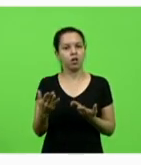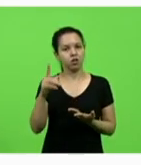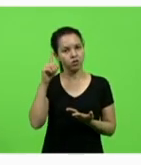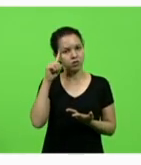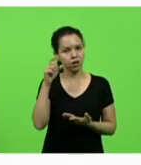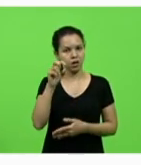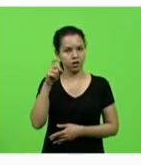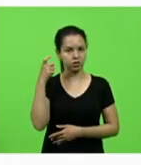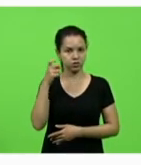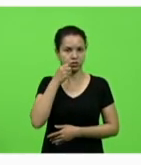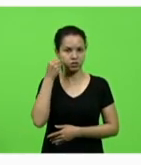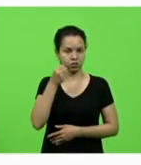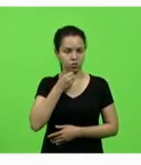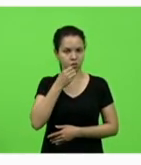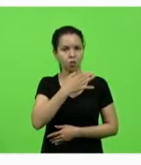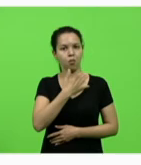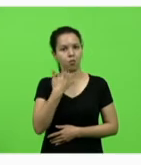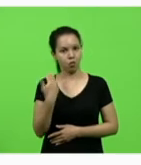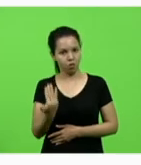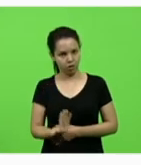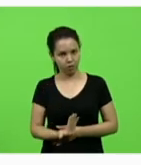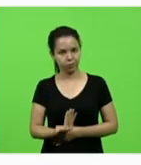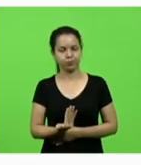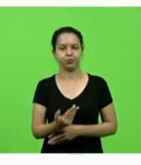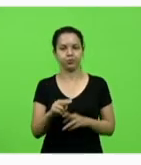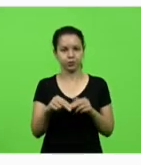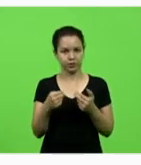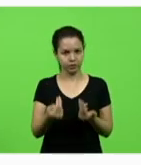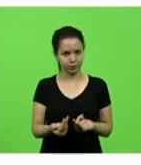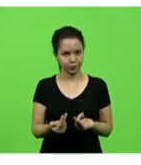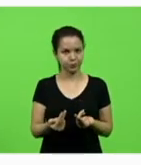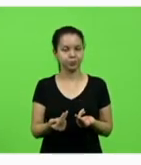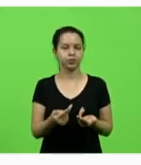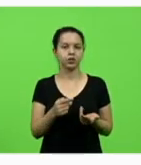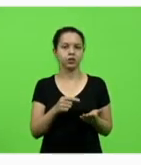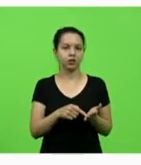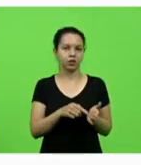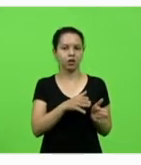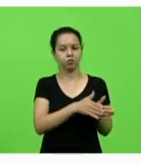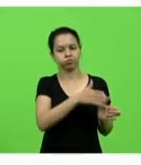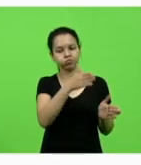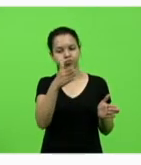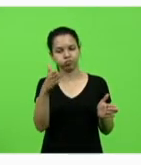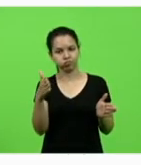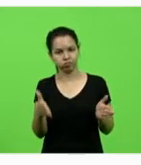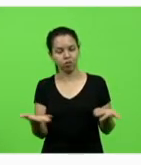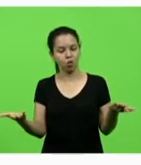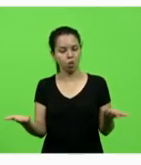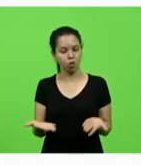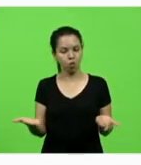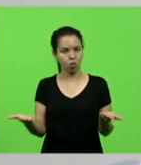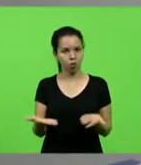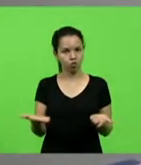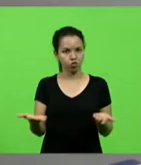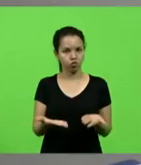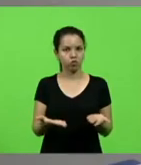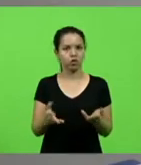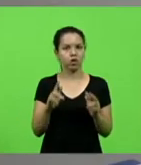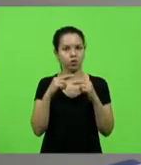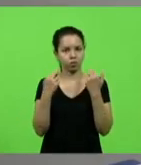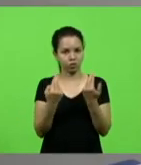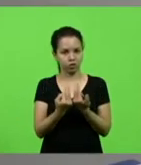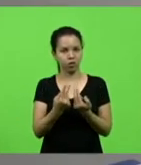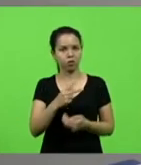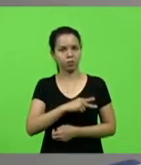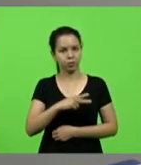e ex-governador Cacildo Maldani. Nesse sentido, então, está agendado para hoje a audiência